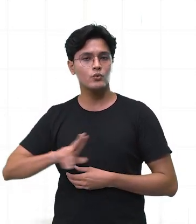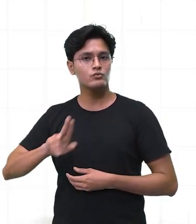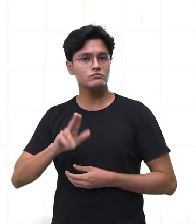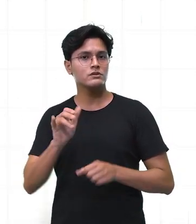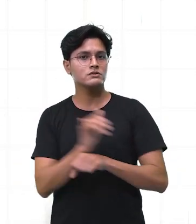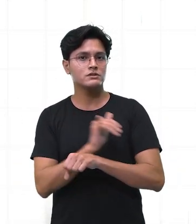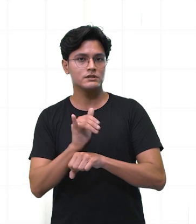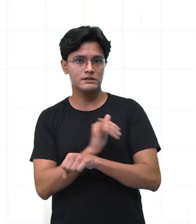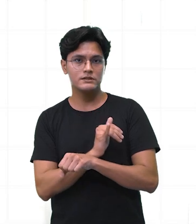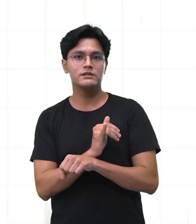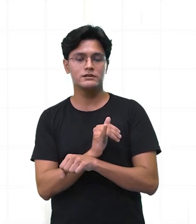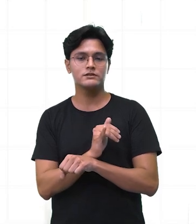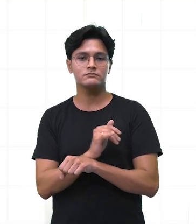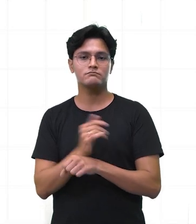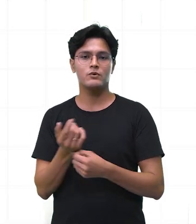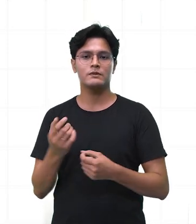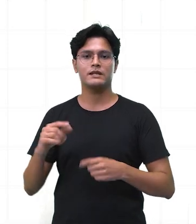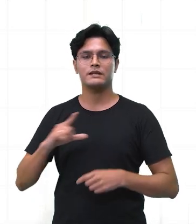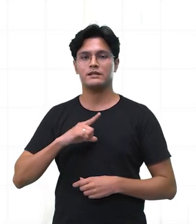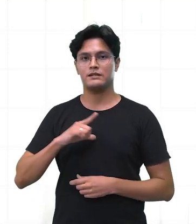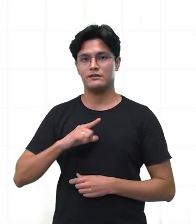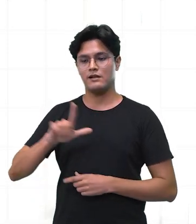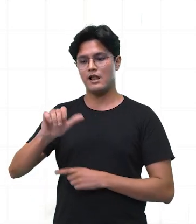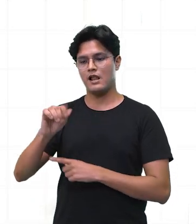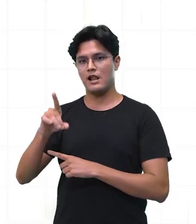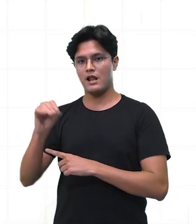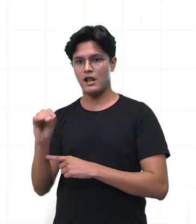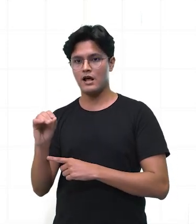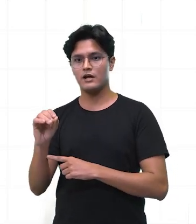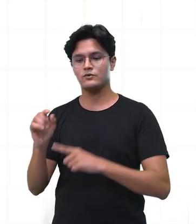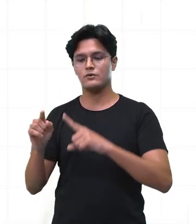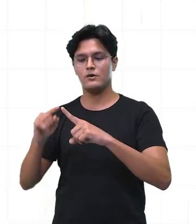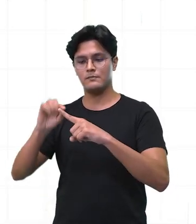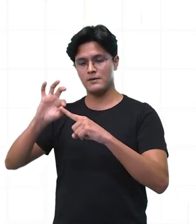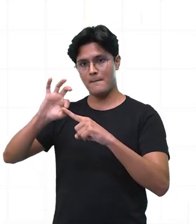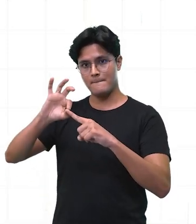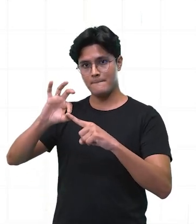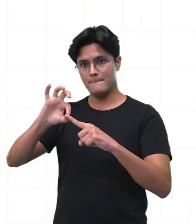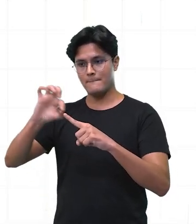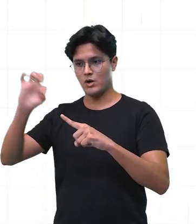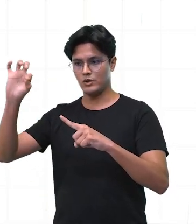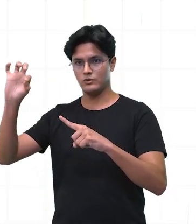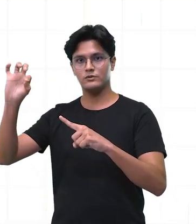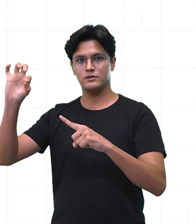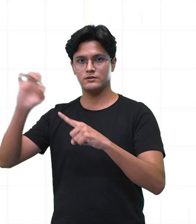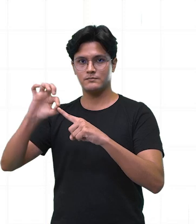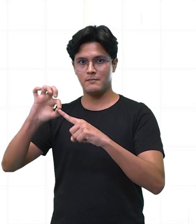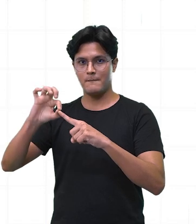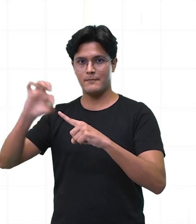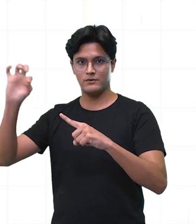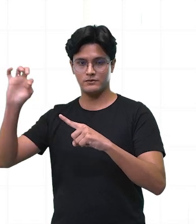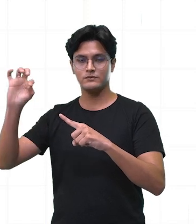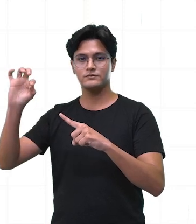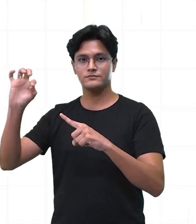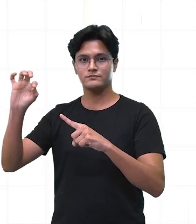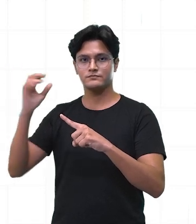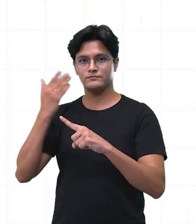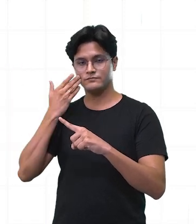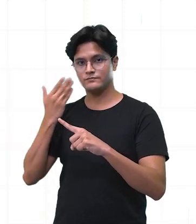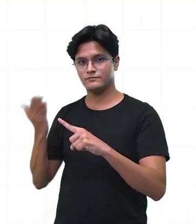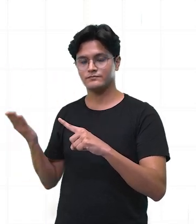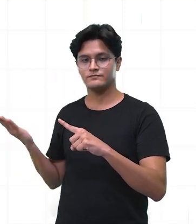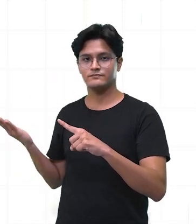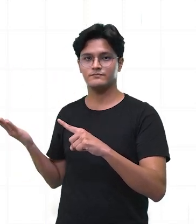prolonga um dos lados desse polígono. Olha só. Então eu peguei esse lado aqui e